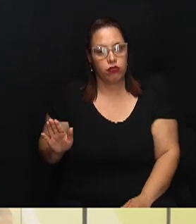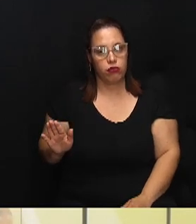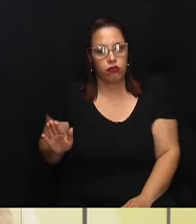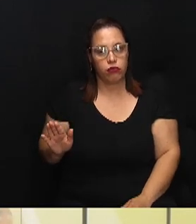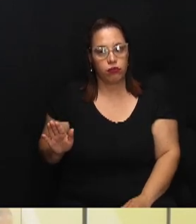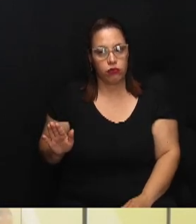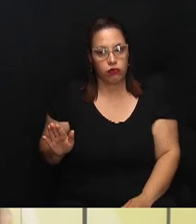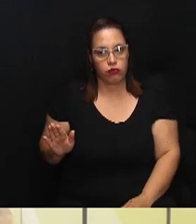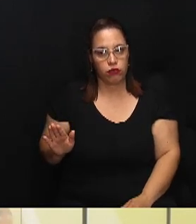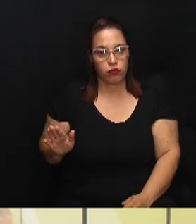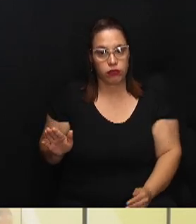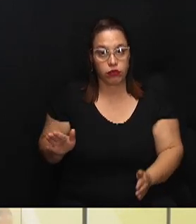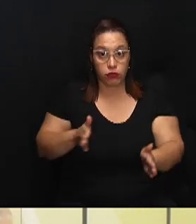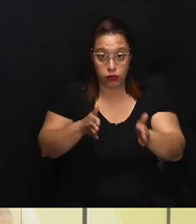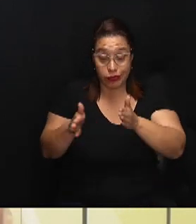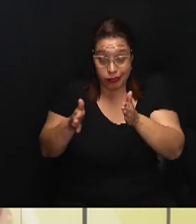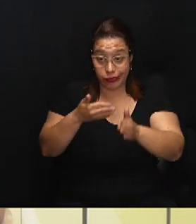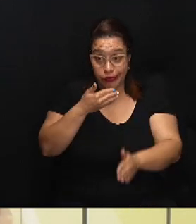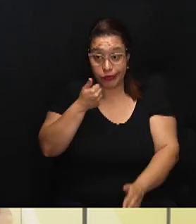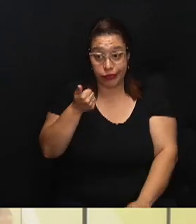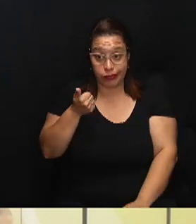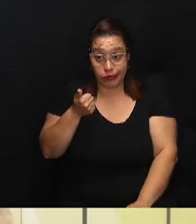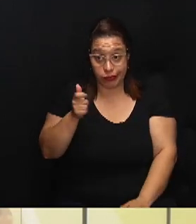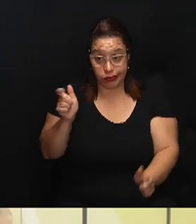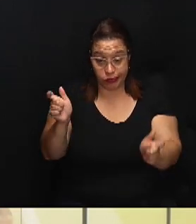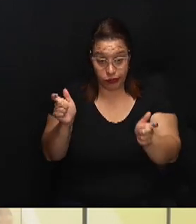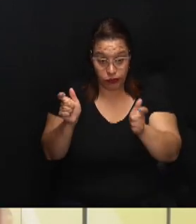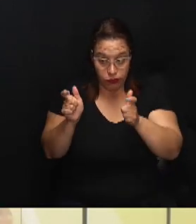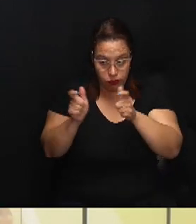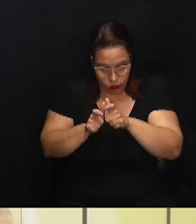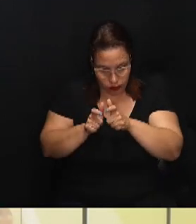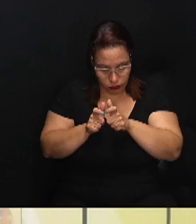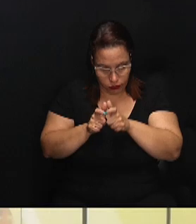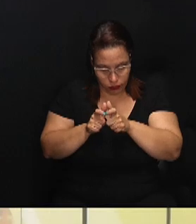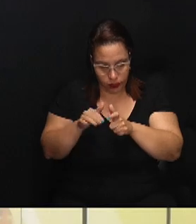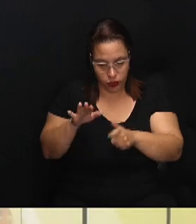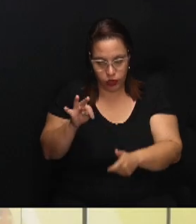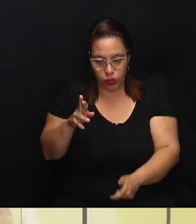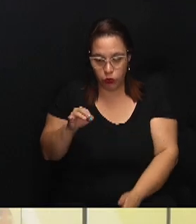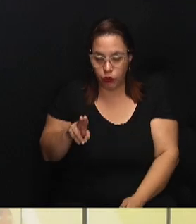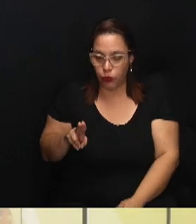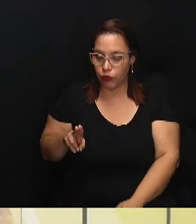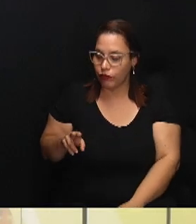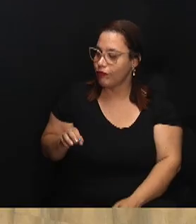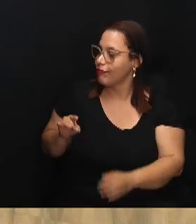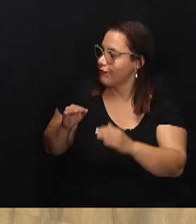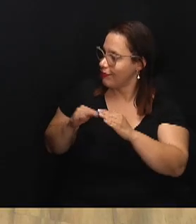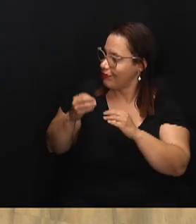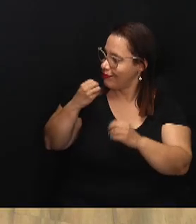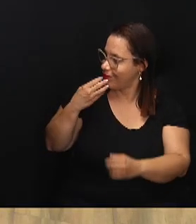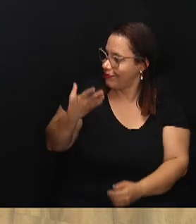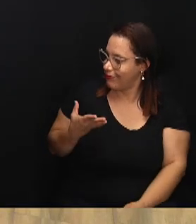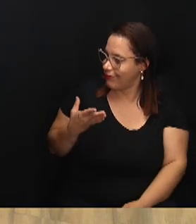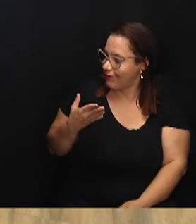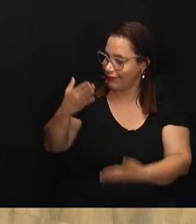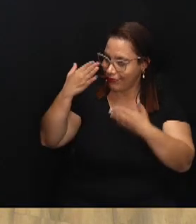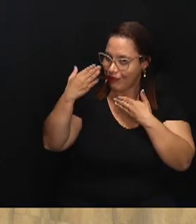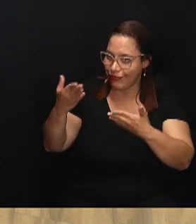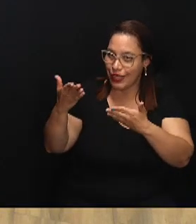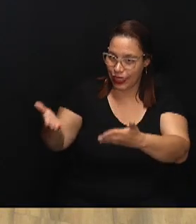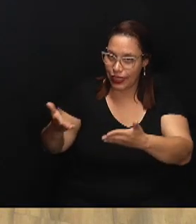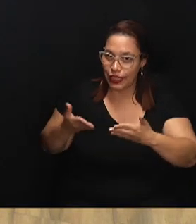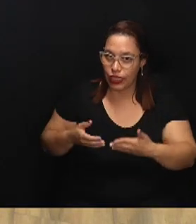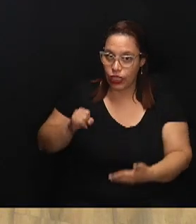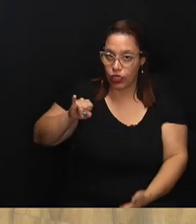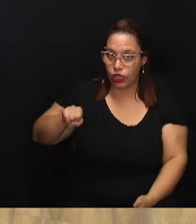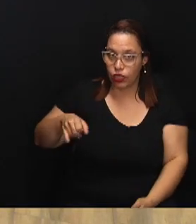estamos caminhando para diminuir cada vez mais esse tabu. Tá certo, então, doutora Juliana. Muito obrigada por ter vindo. Eu queria